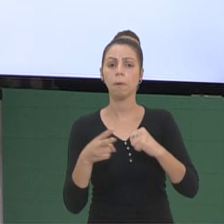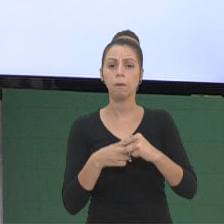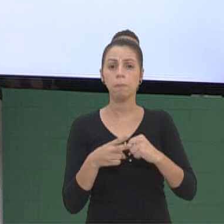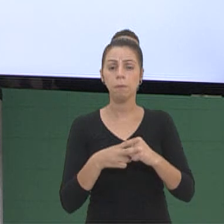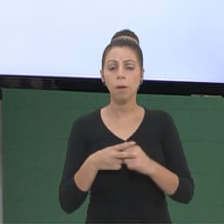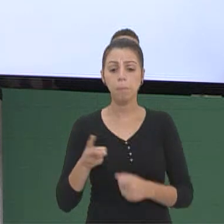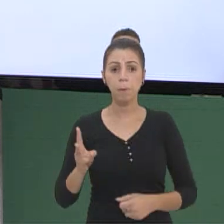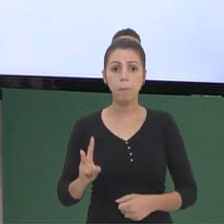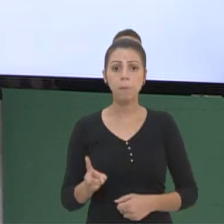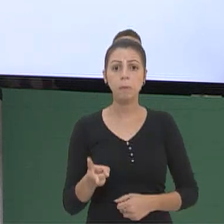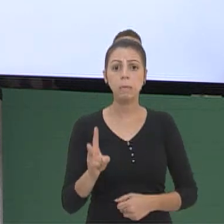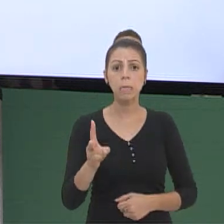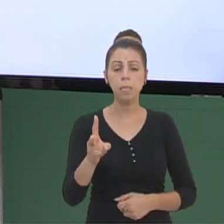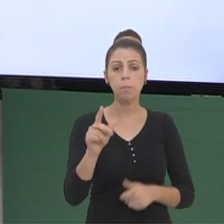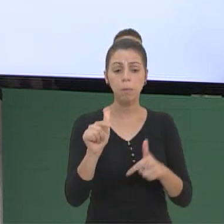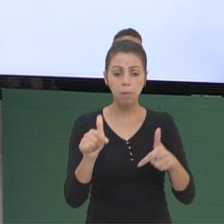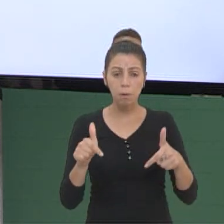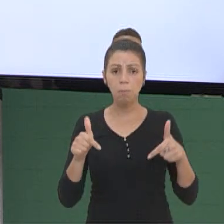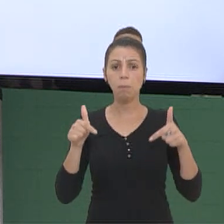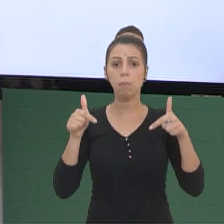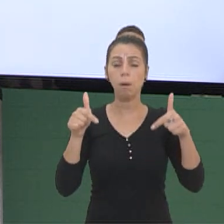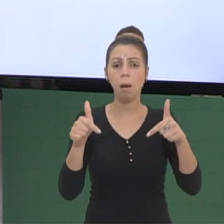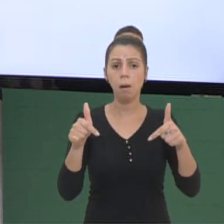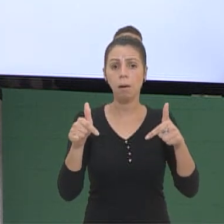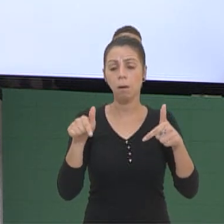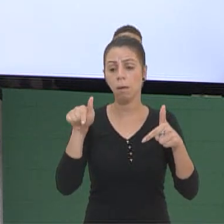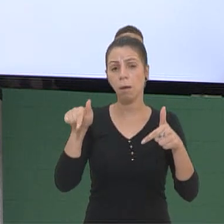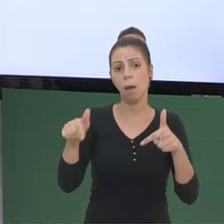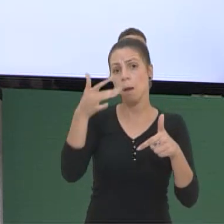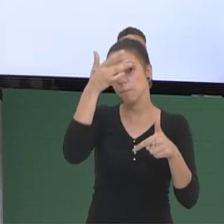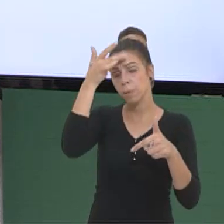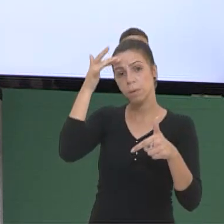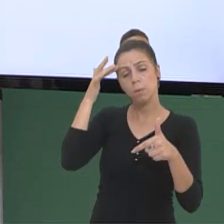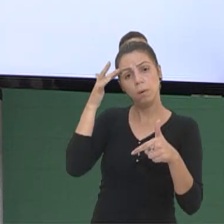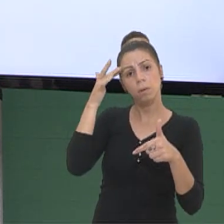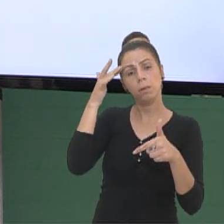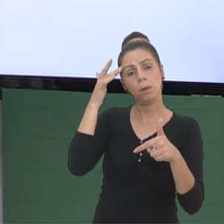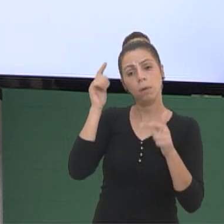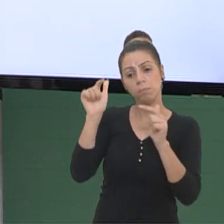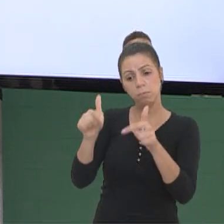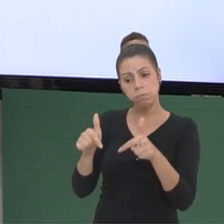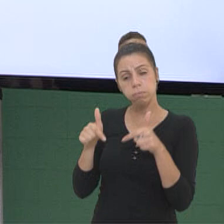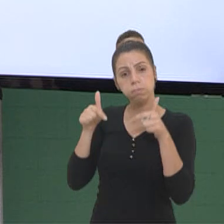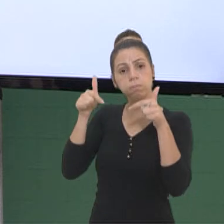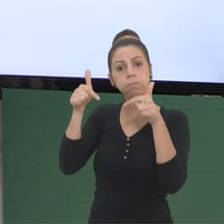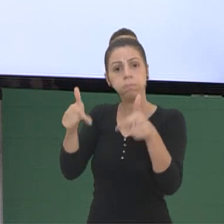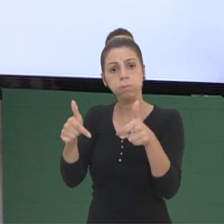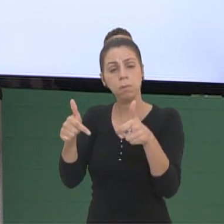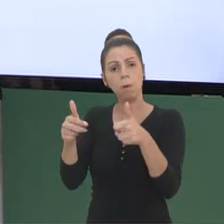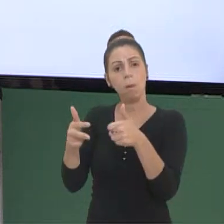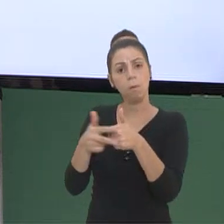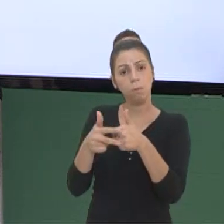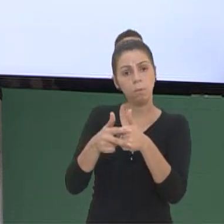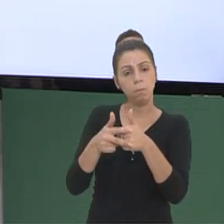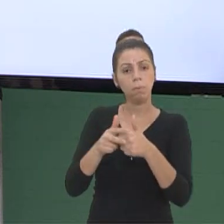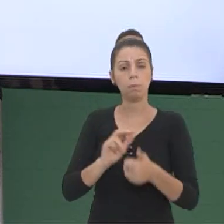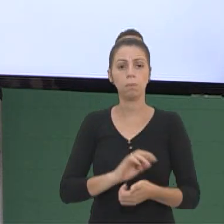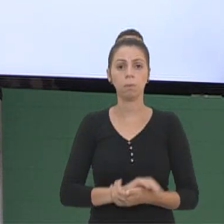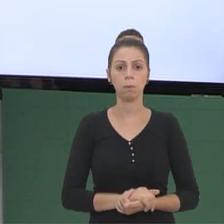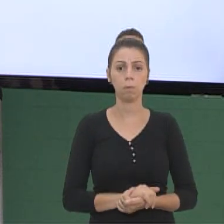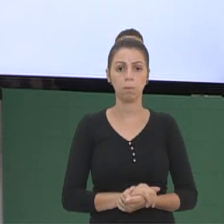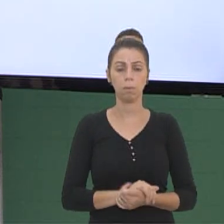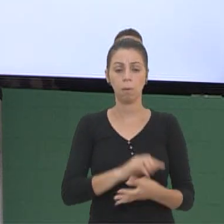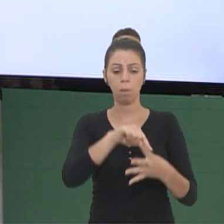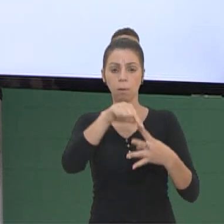vai recair a ação a quem está praticando esta ação. Tá? No caso aqui nós temos